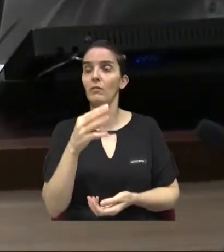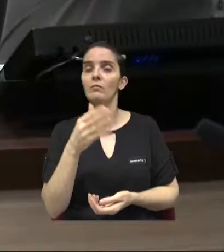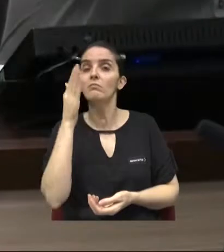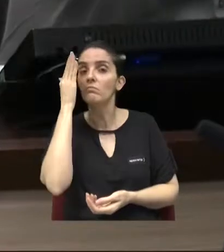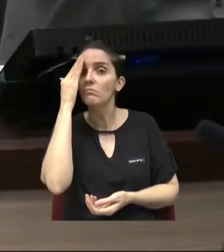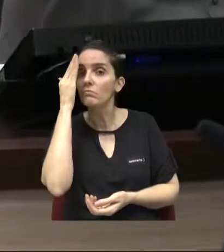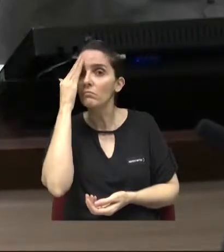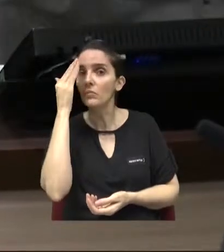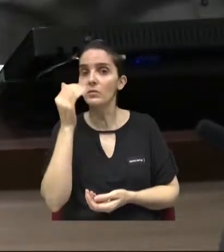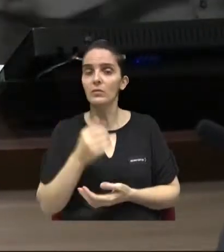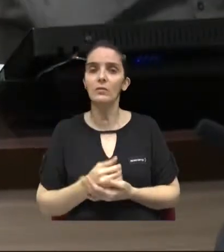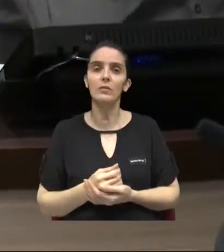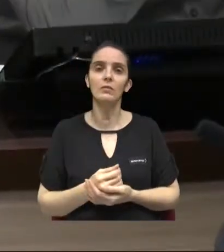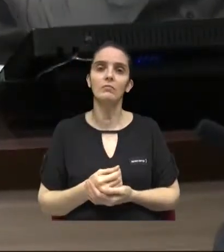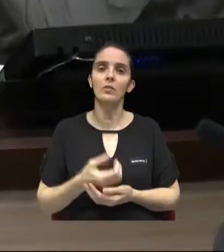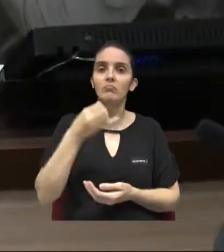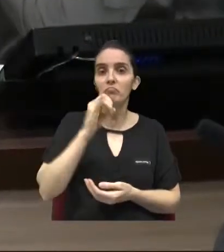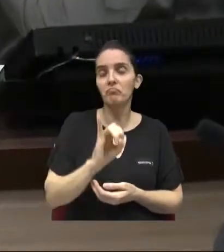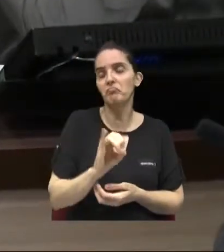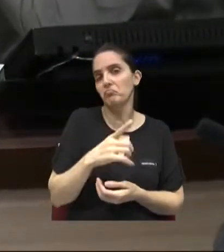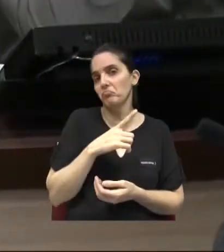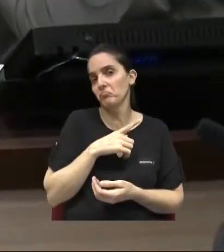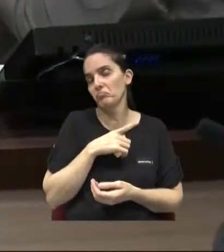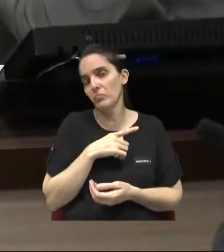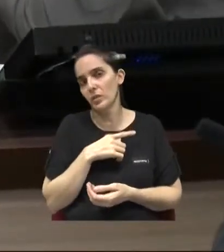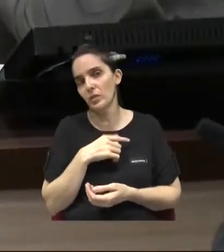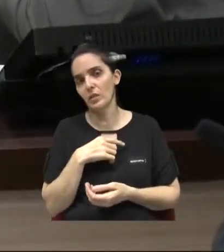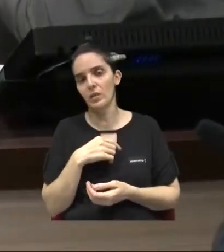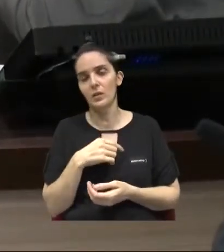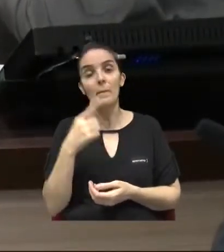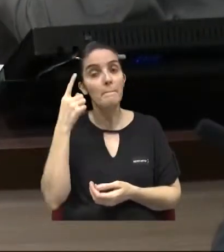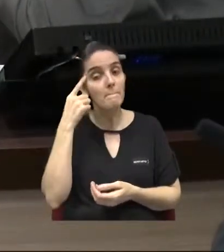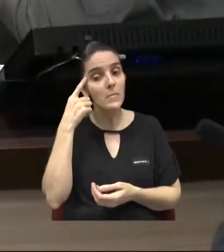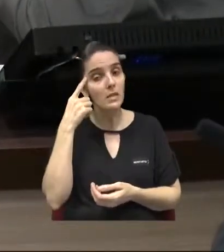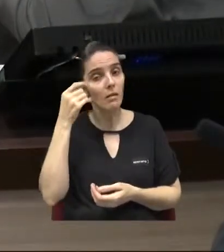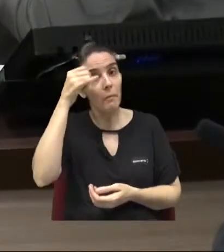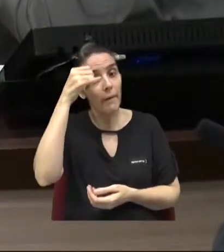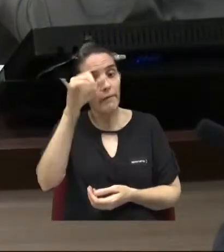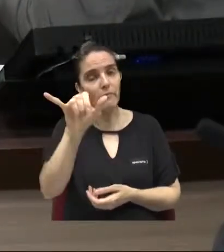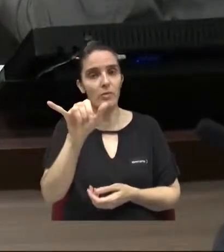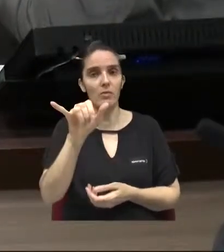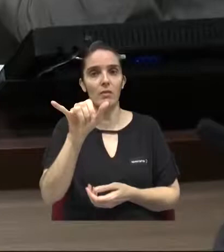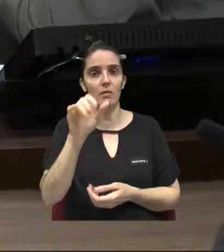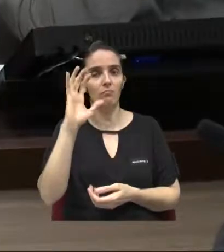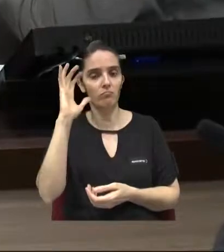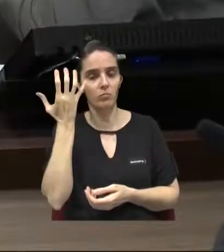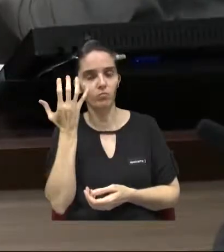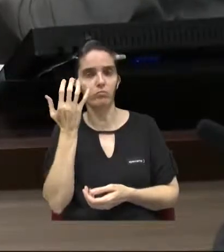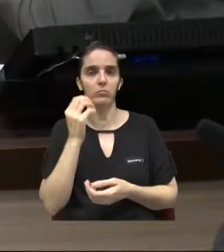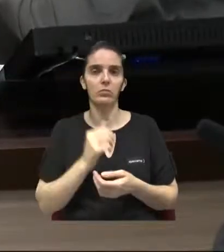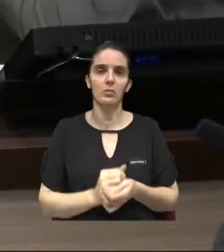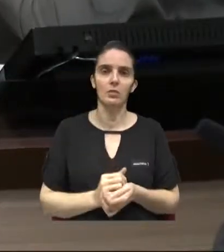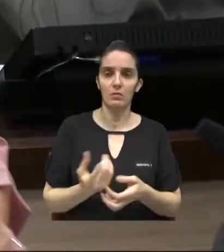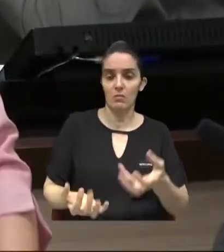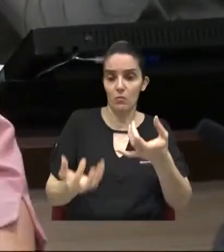se existem medidas extras tomadas para prevenir que a gente tenha